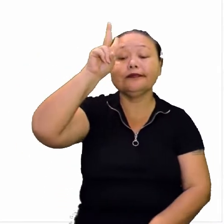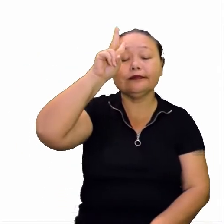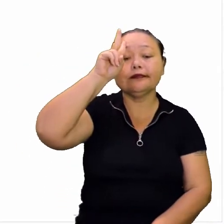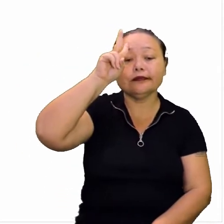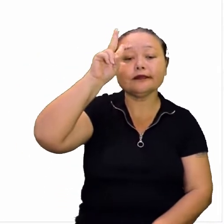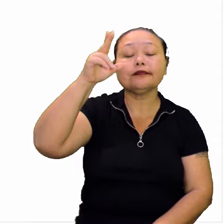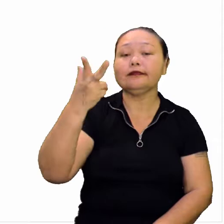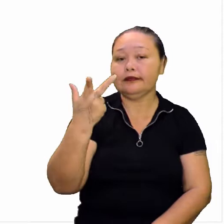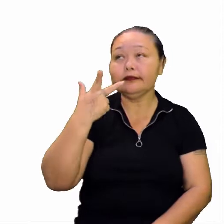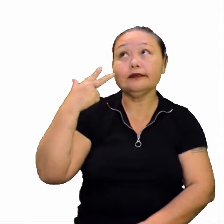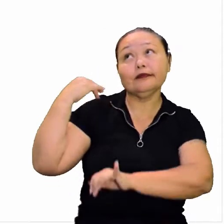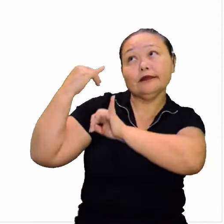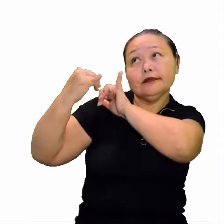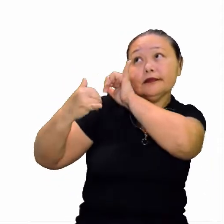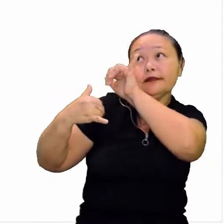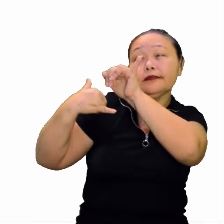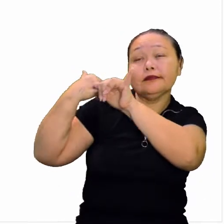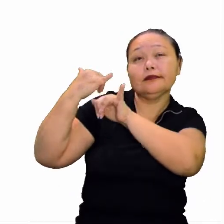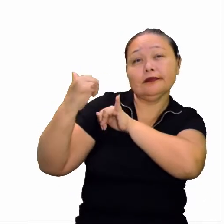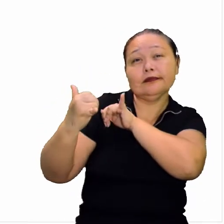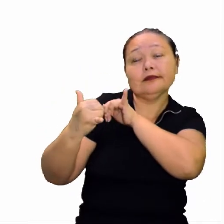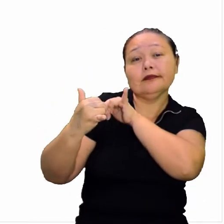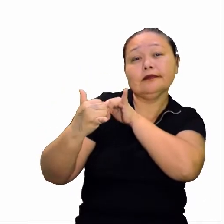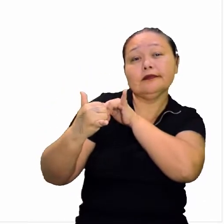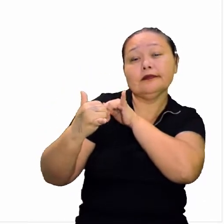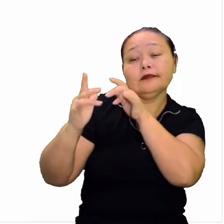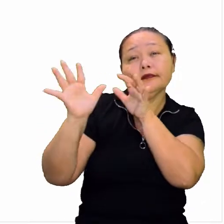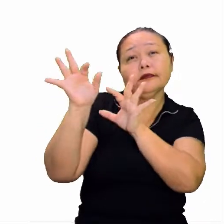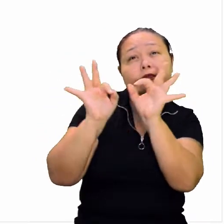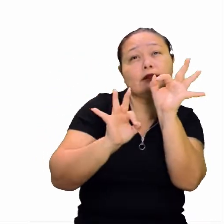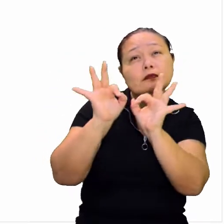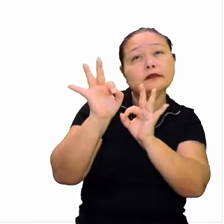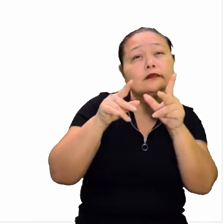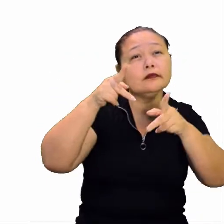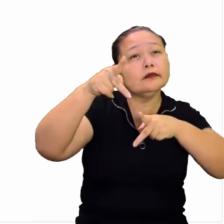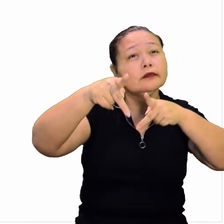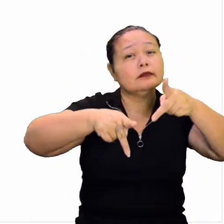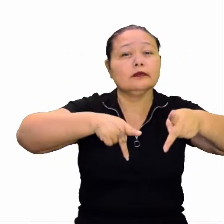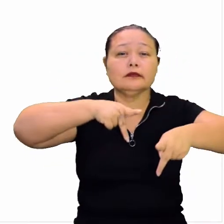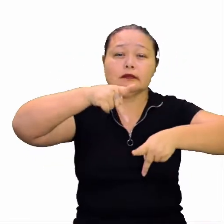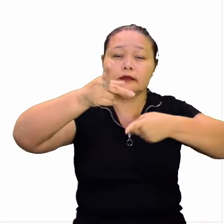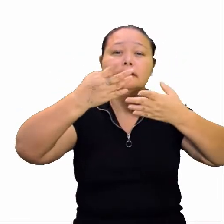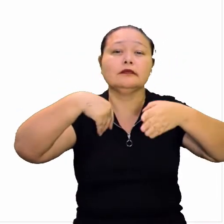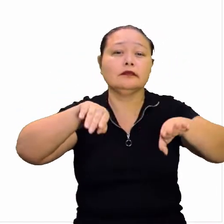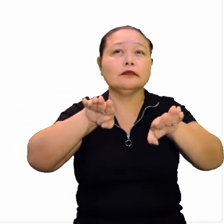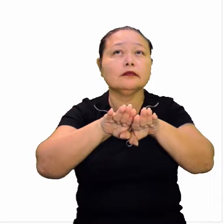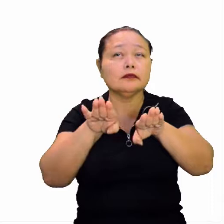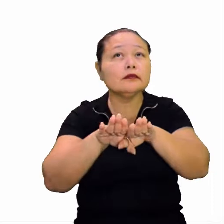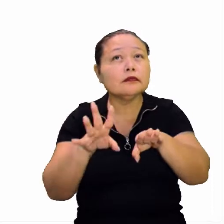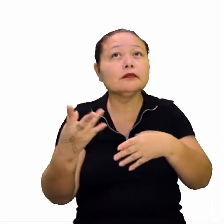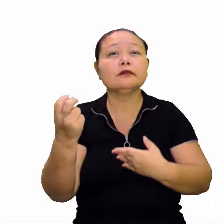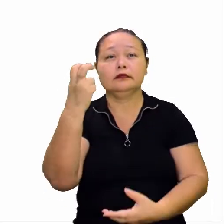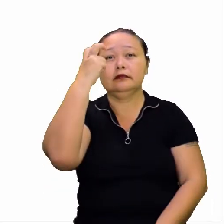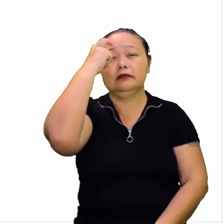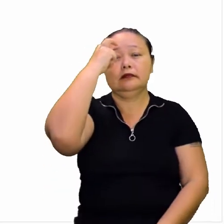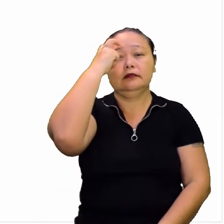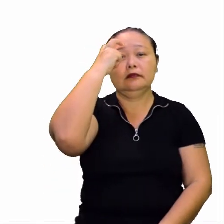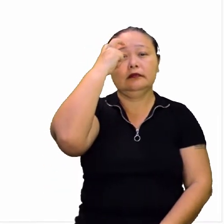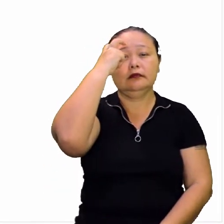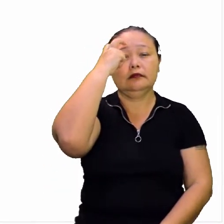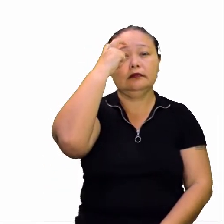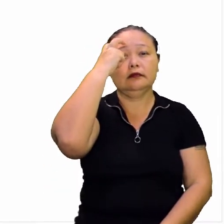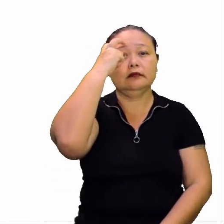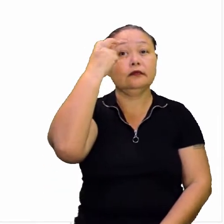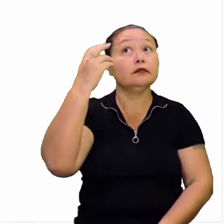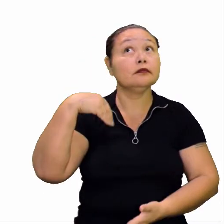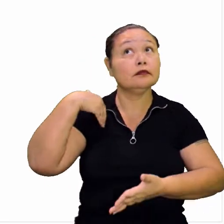ela relata a formação desse povo e também da sua cultura, e